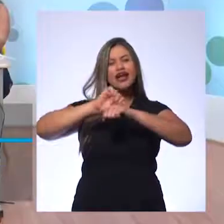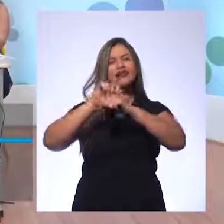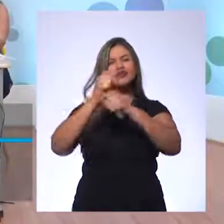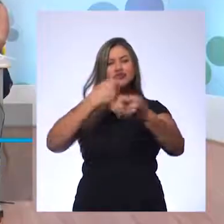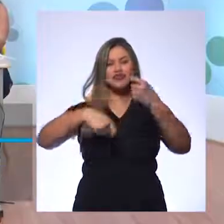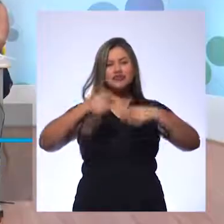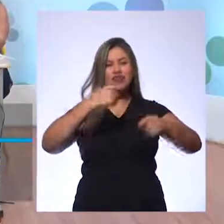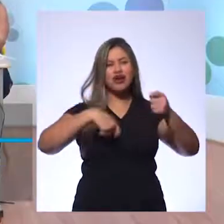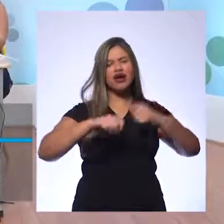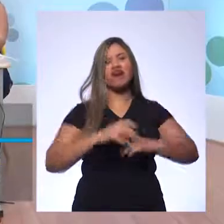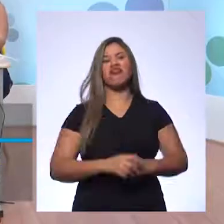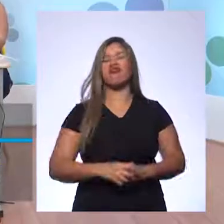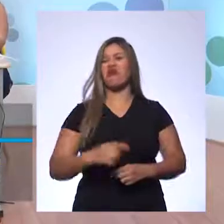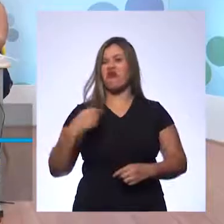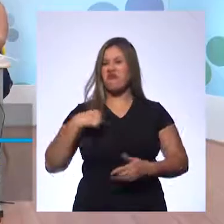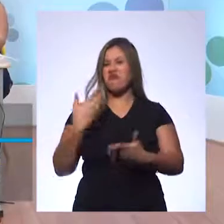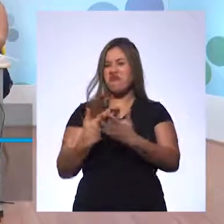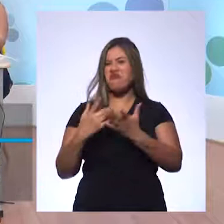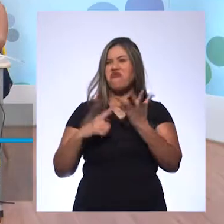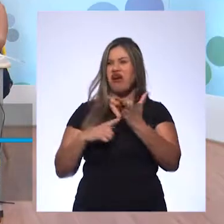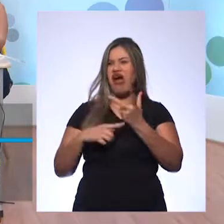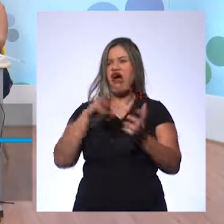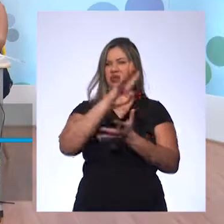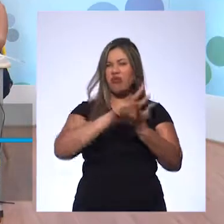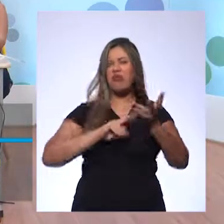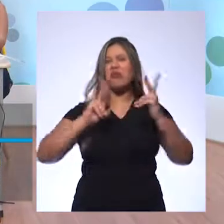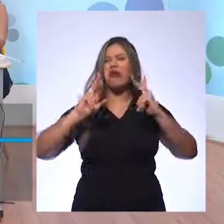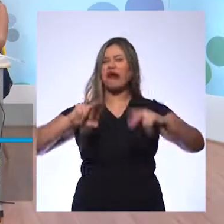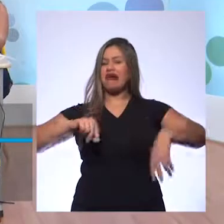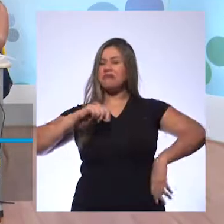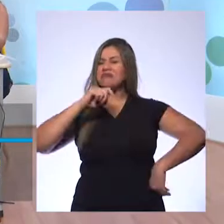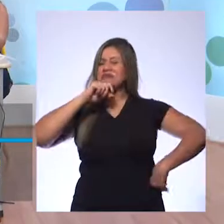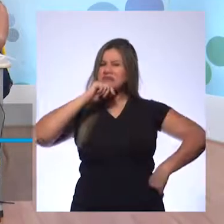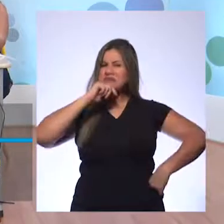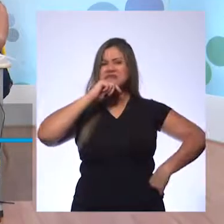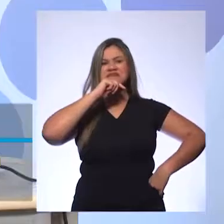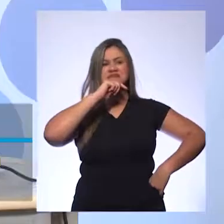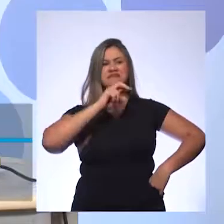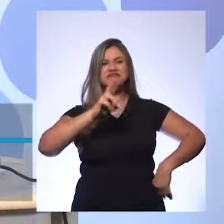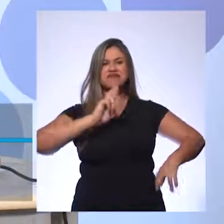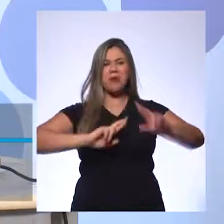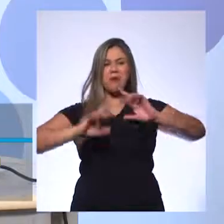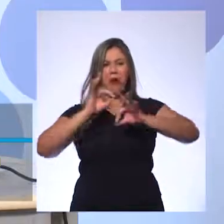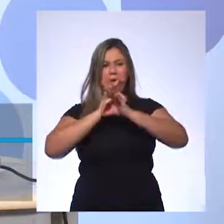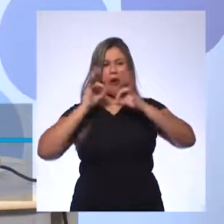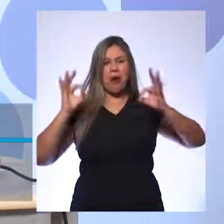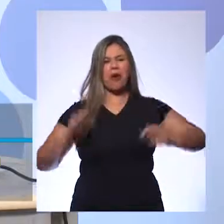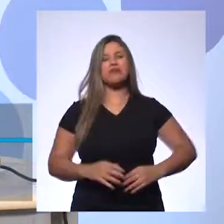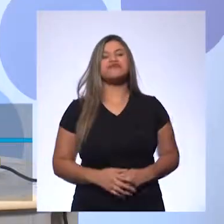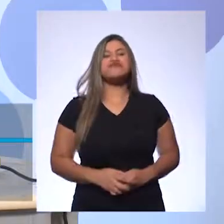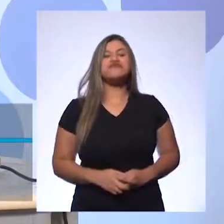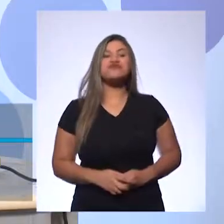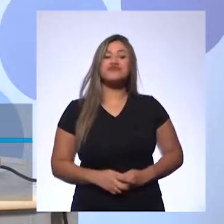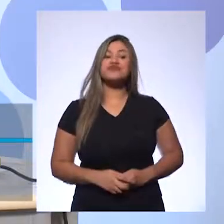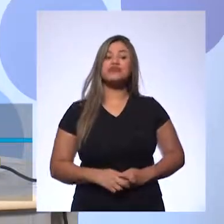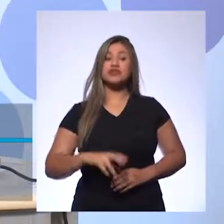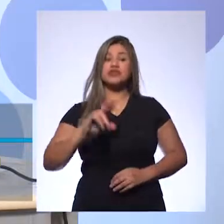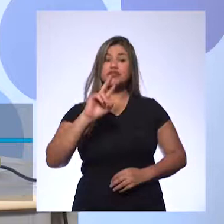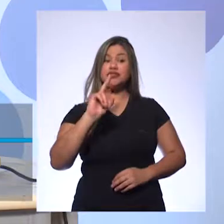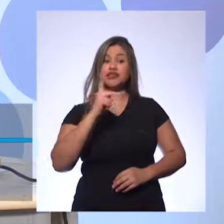Vou deixar aberto também só agora nossa mostrou ele sempre respondem assim a gente vos Heitor fábricas